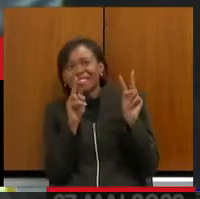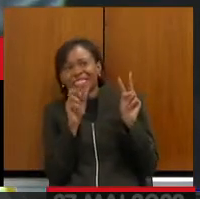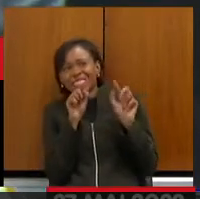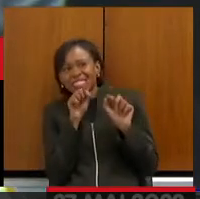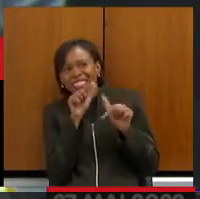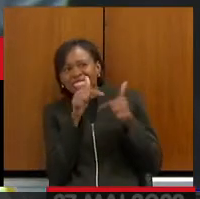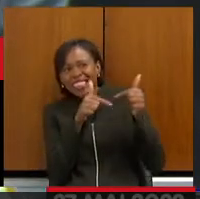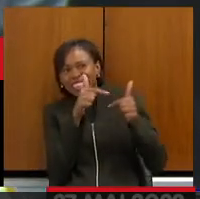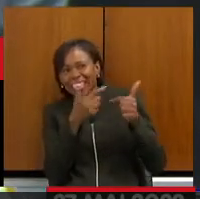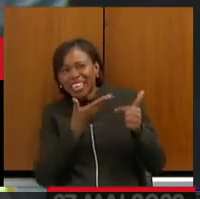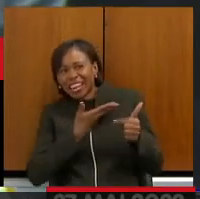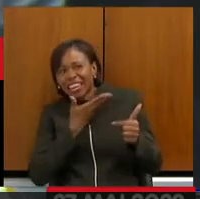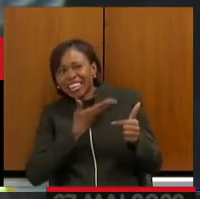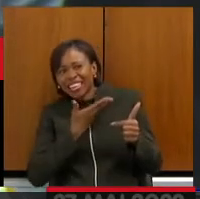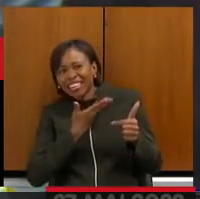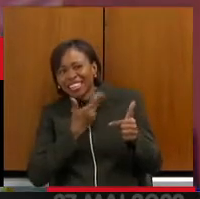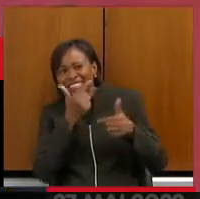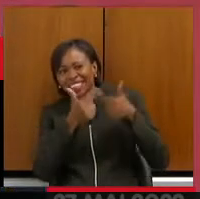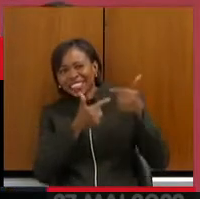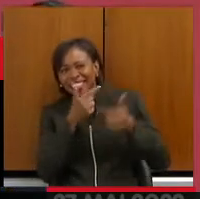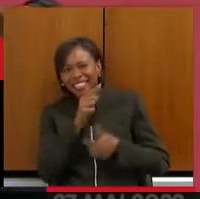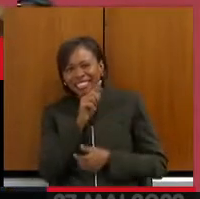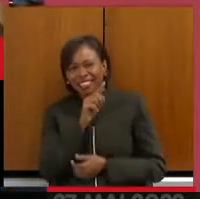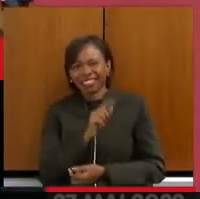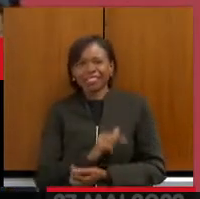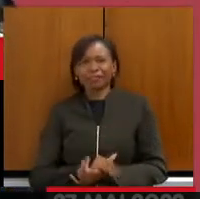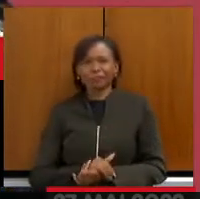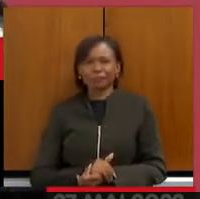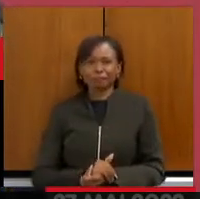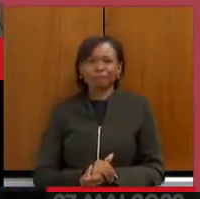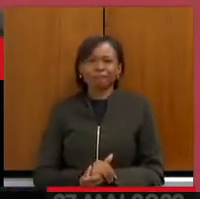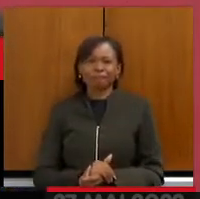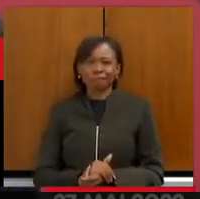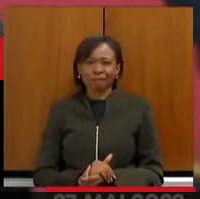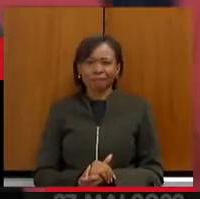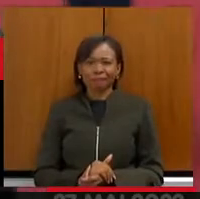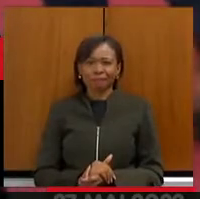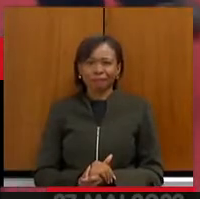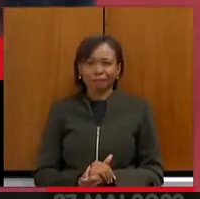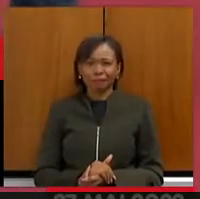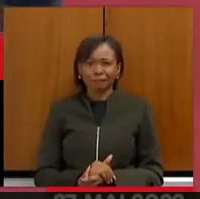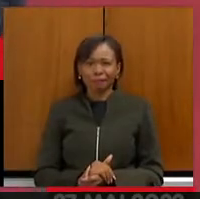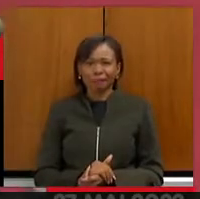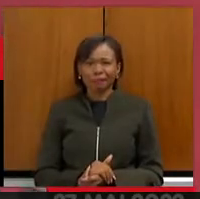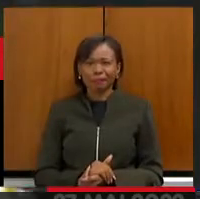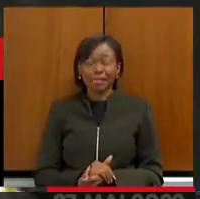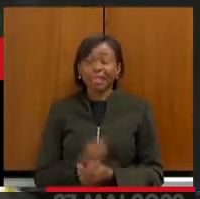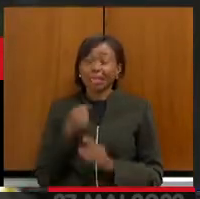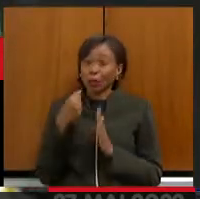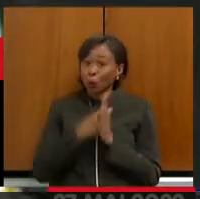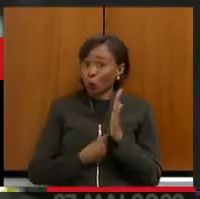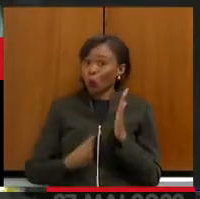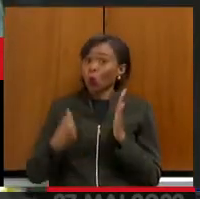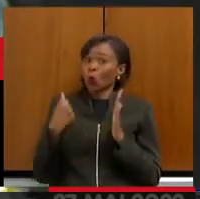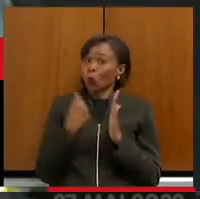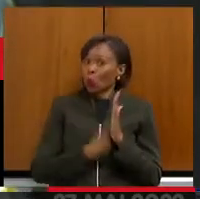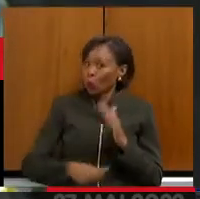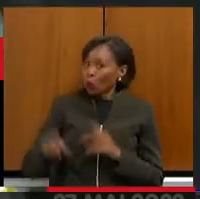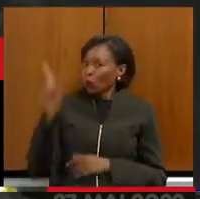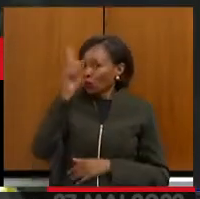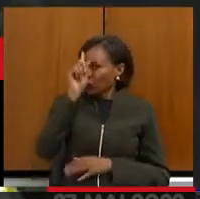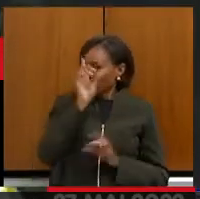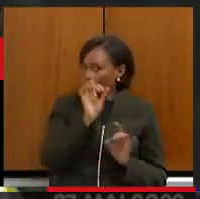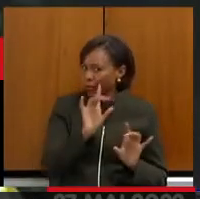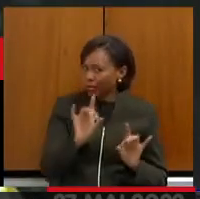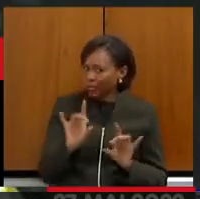trabalho é é é a pergunta luta né gente no dia a dia